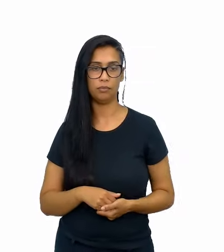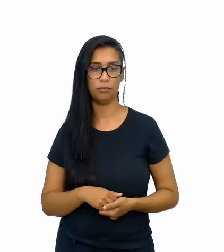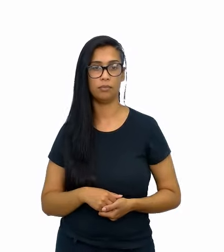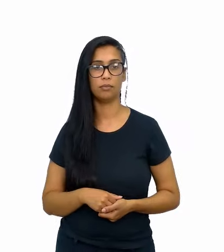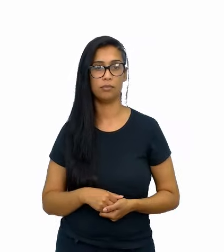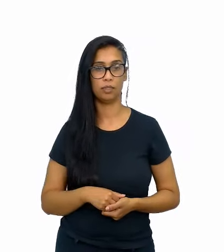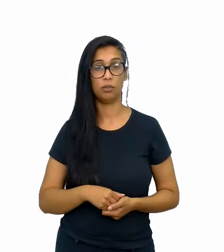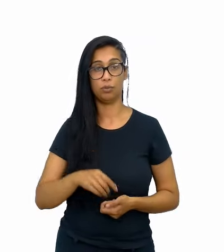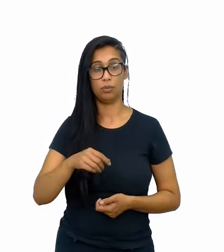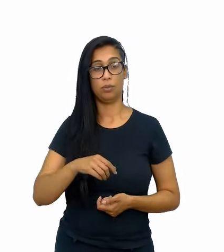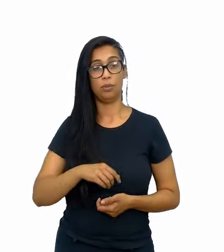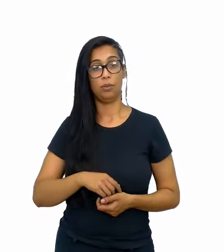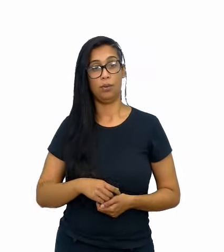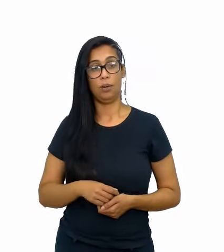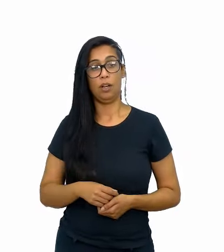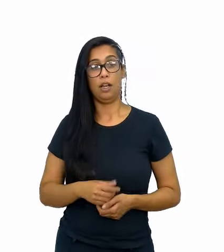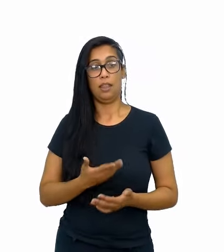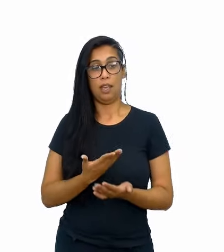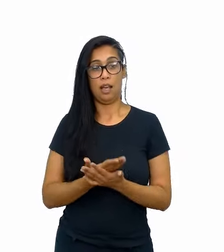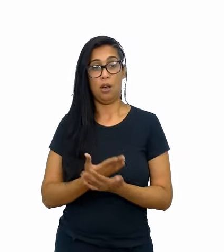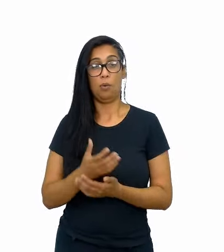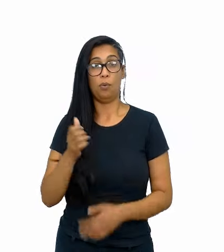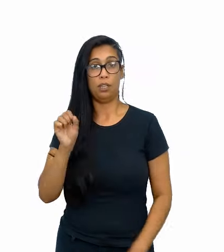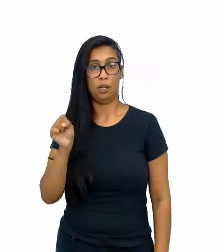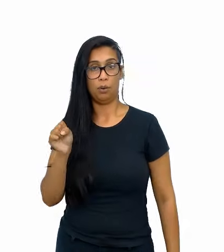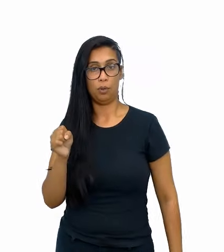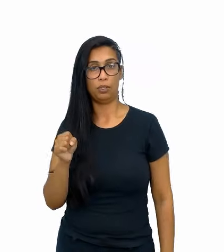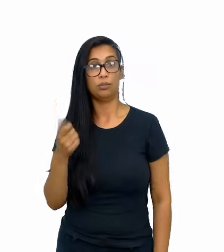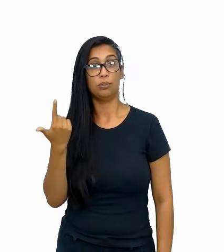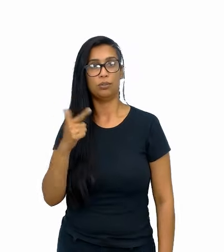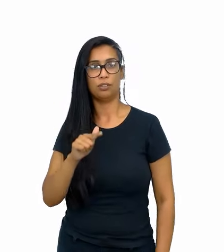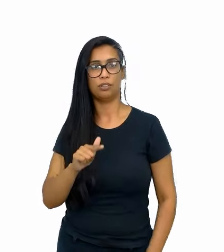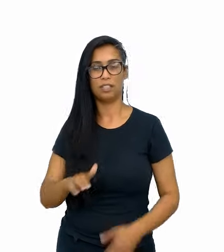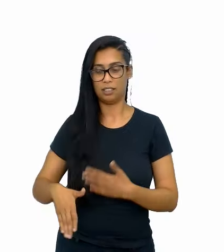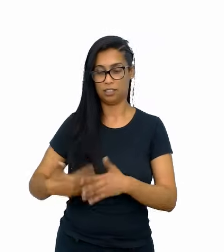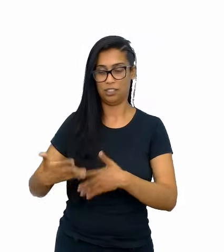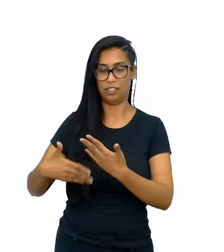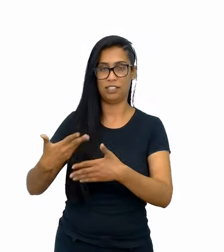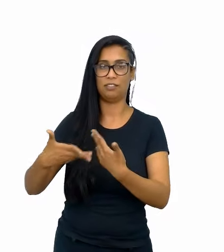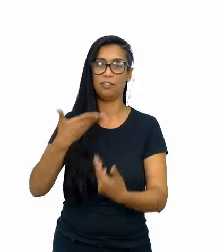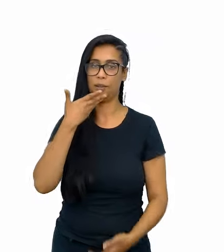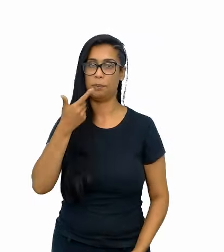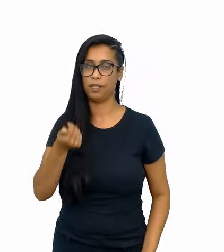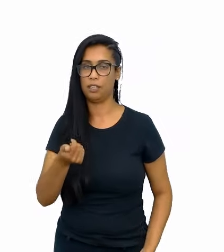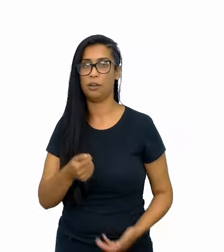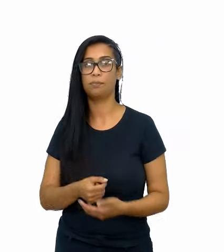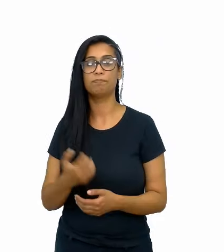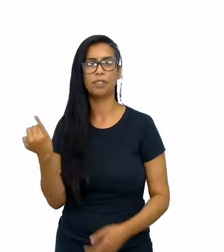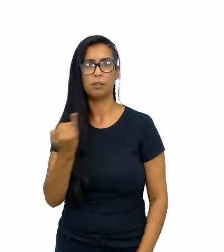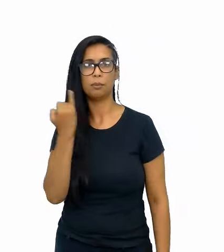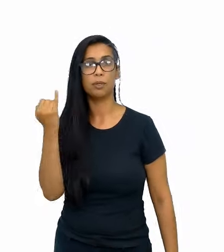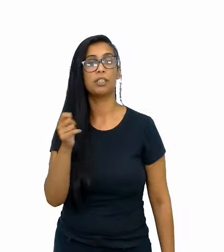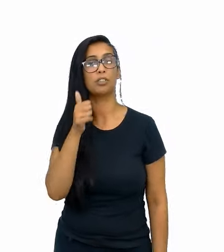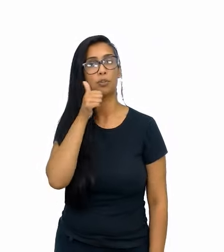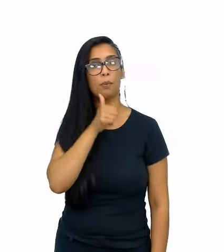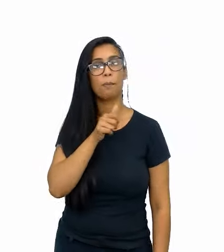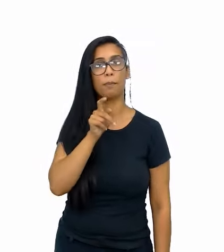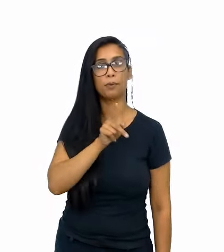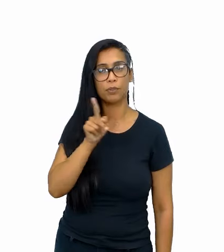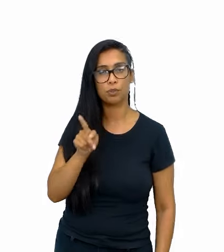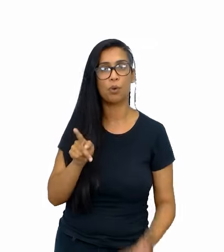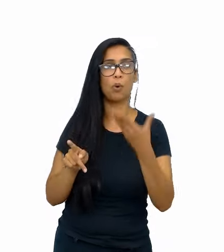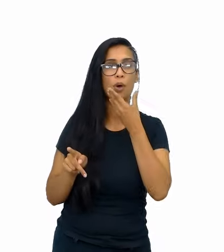aula 8. Então, é muito importante o olhar atento de vocês, né, professor, professora, nessa